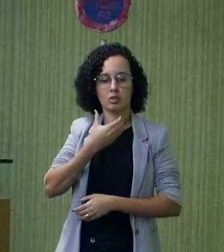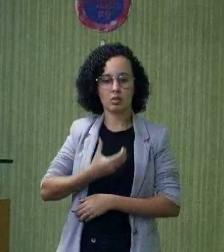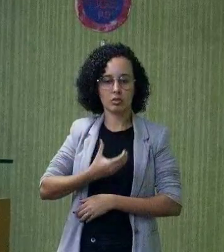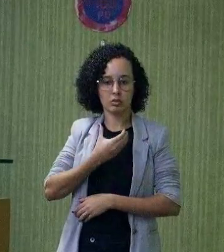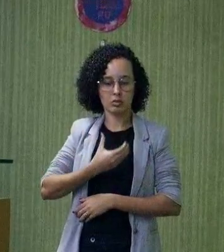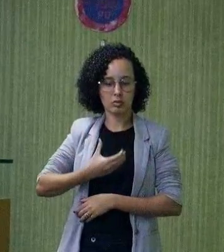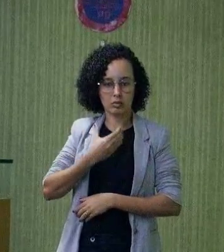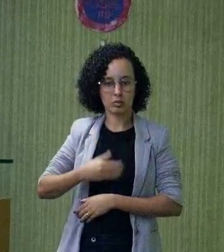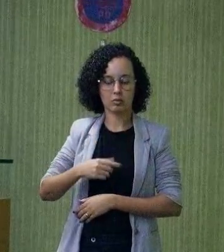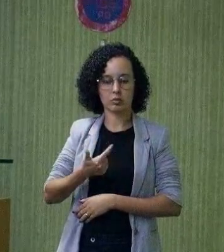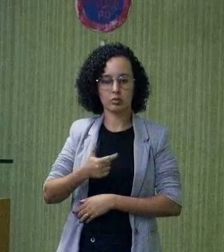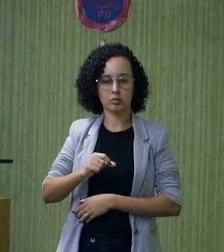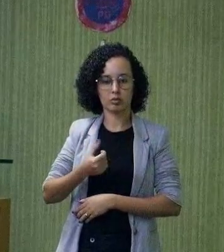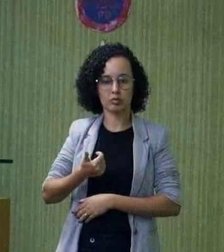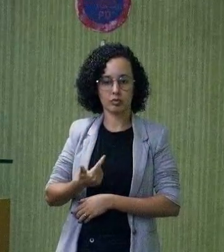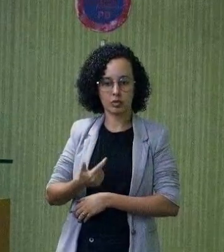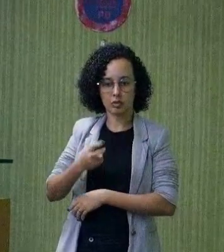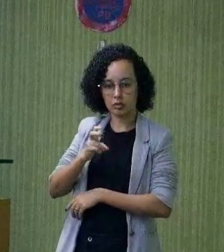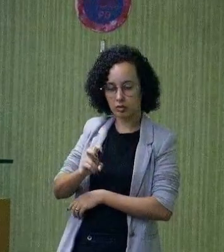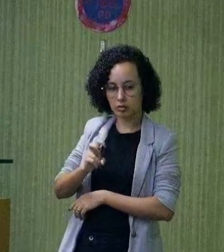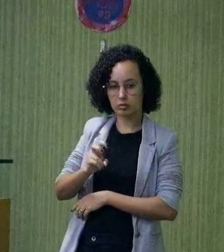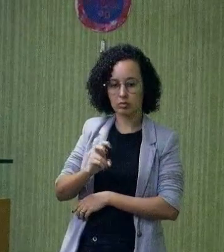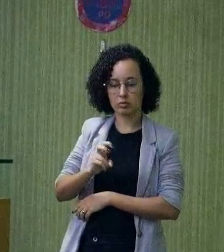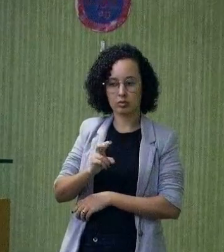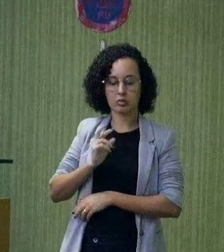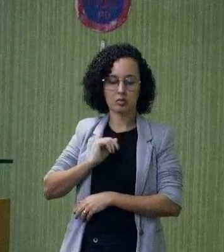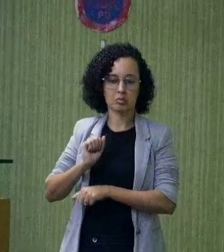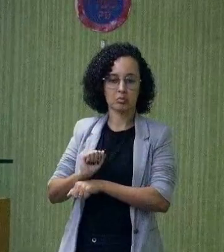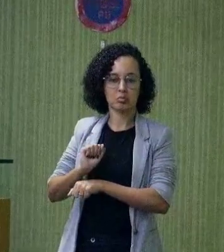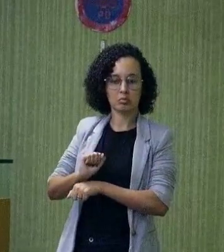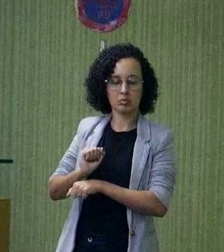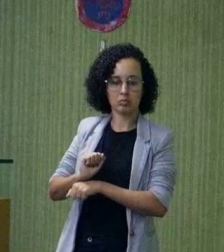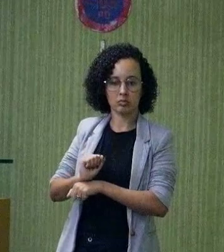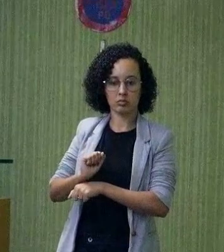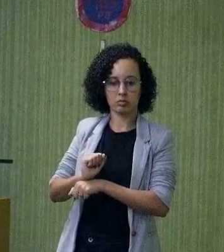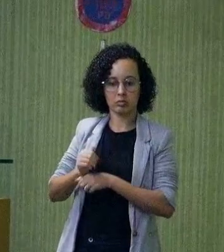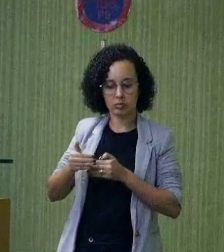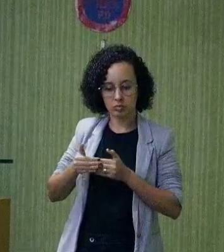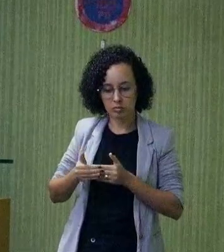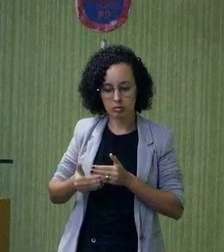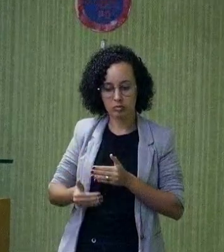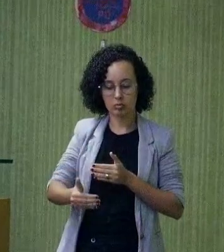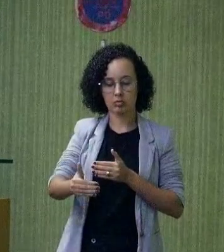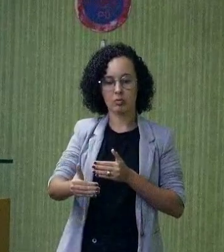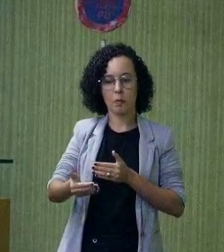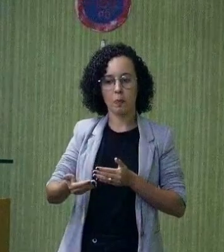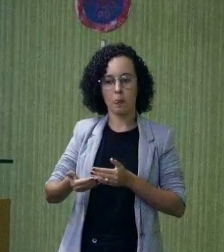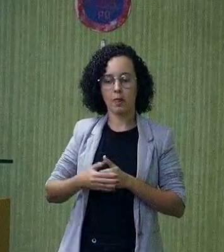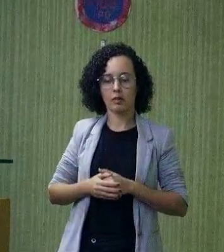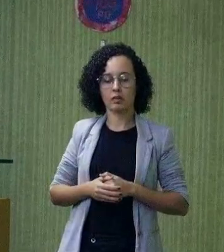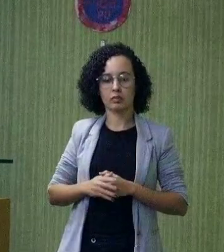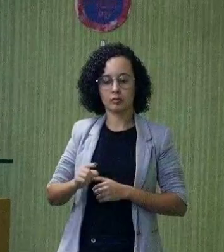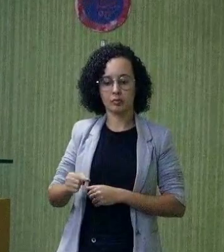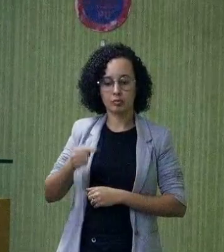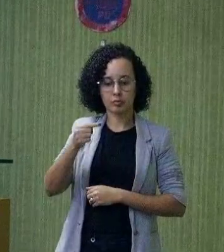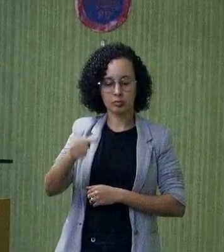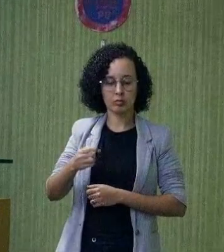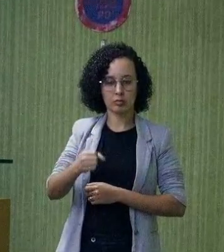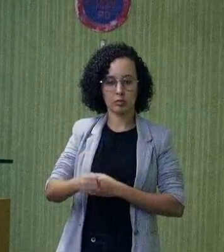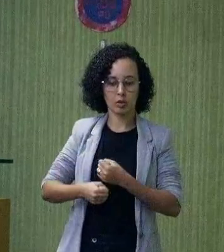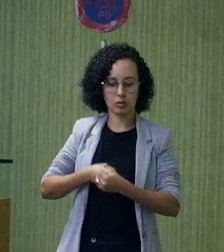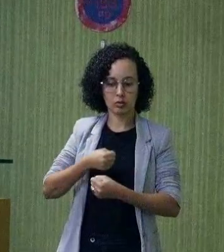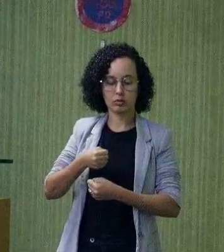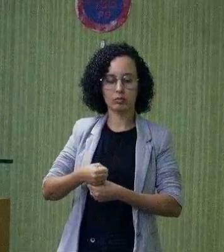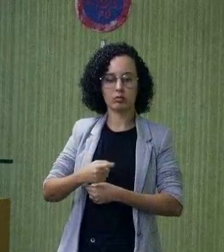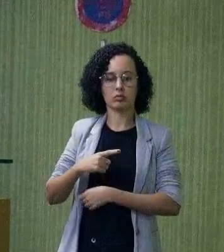2025 então Eh aguarda-se A partir dessa prorrogação do atual plano né que no próximo ano e meio a gente